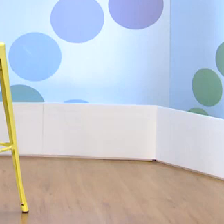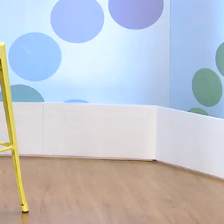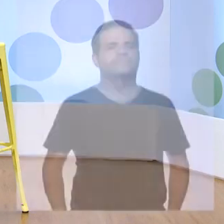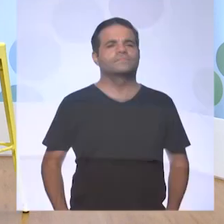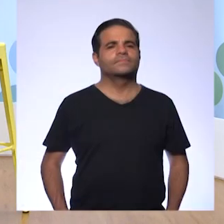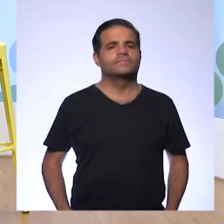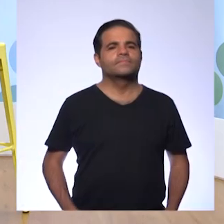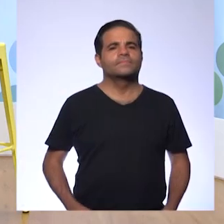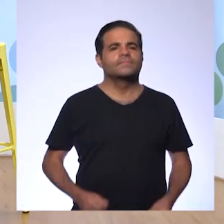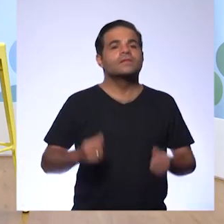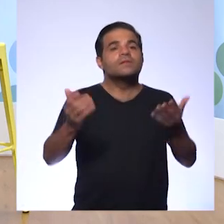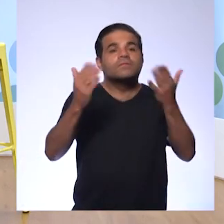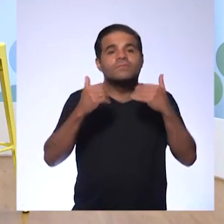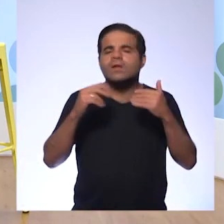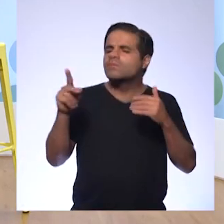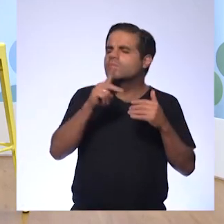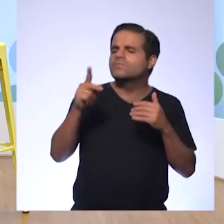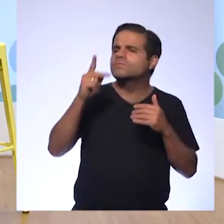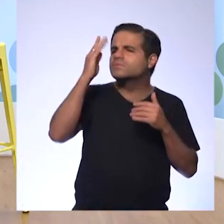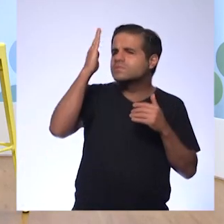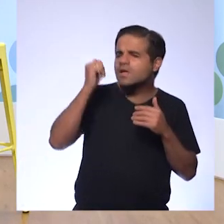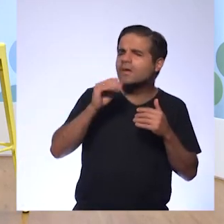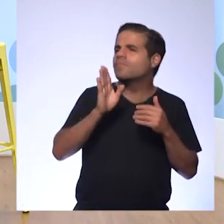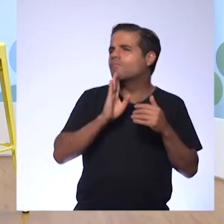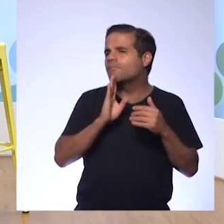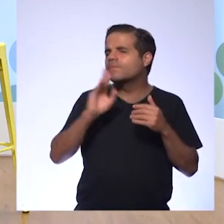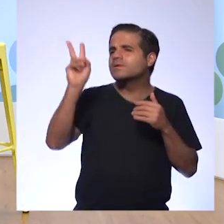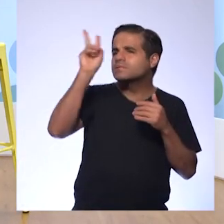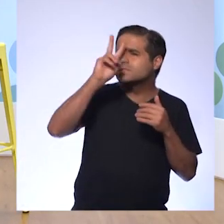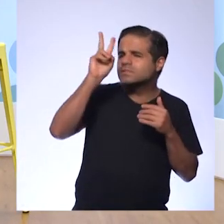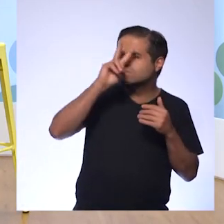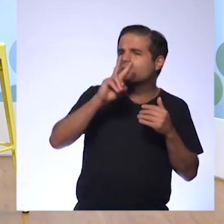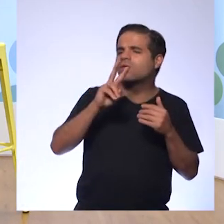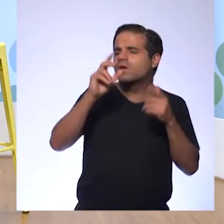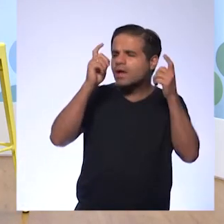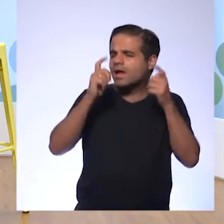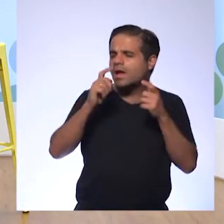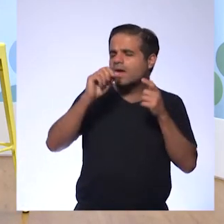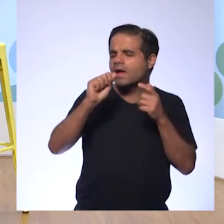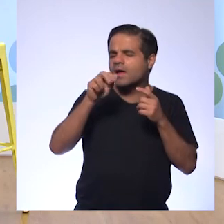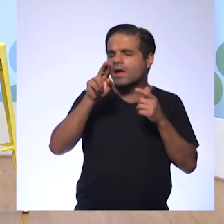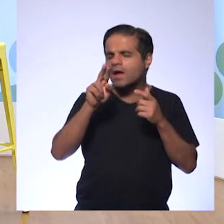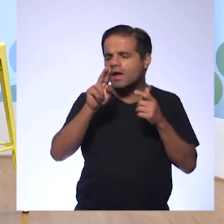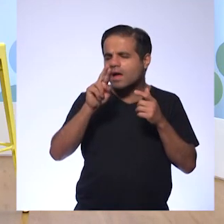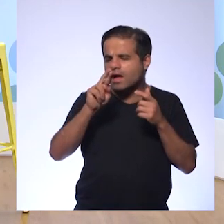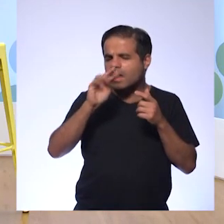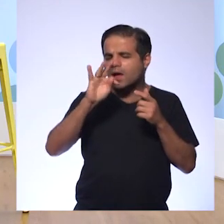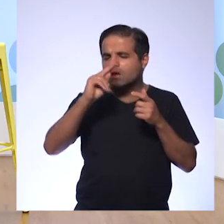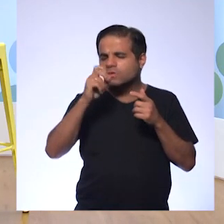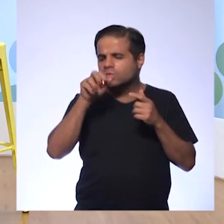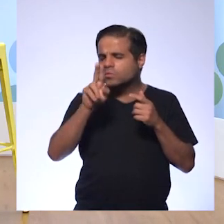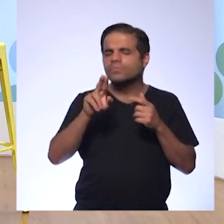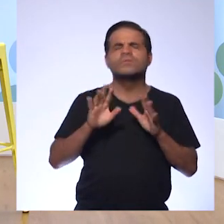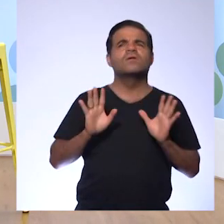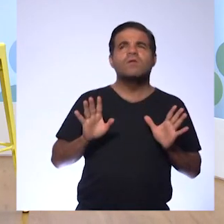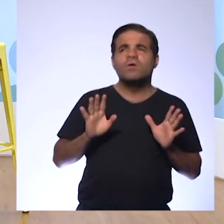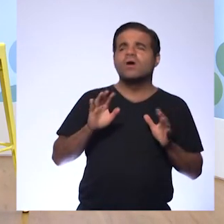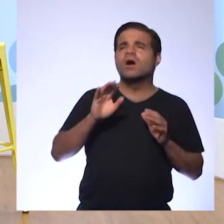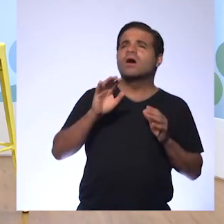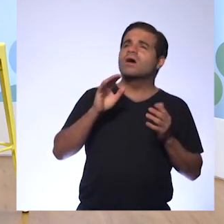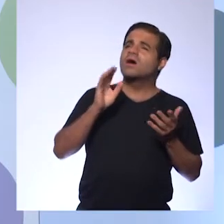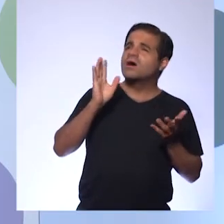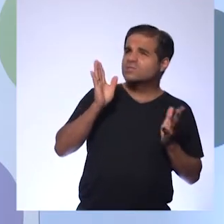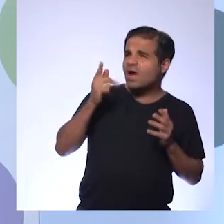Vamos Então, lá. professora, o que que os alunos sabem sobre Rei Arthur? O que eles sabem a Ó, eles respeito? estão tentando lembrar aqui. O Alberto Sim. ele fala, ouvi falar o